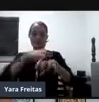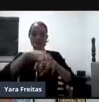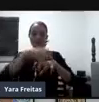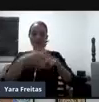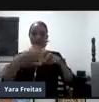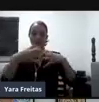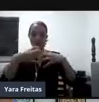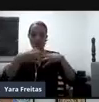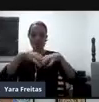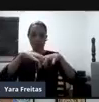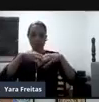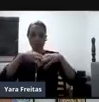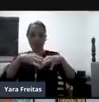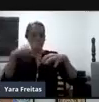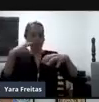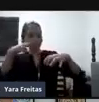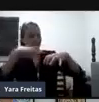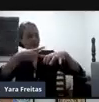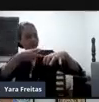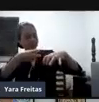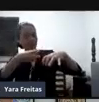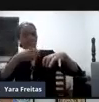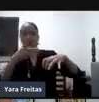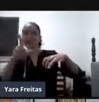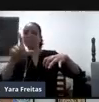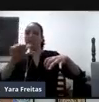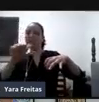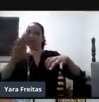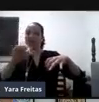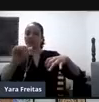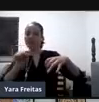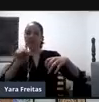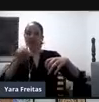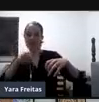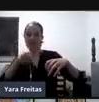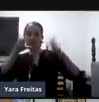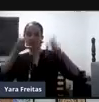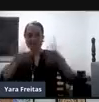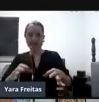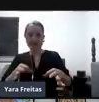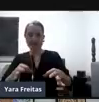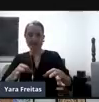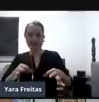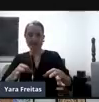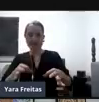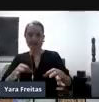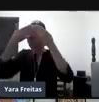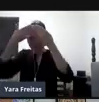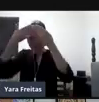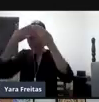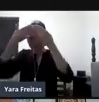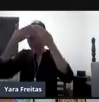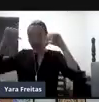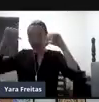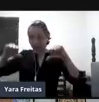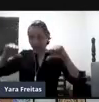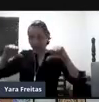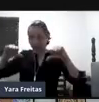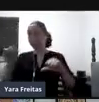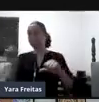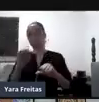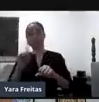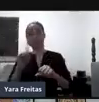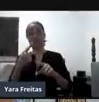absoluta, que você vá ter Alzheimer lá no futuro, né? Por quê? Estudos